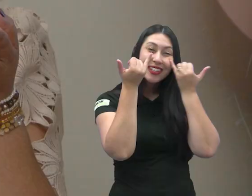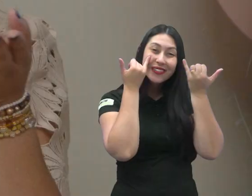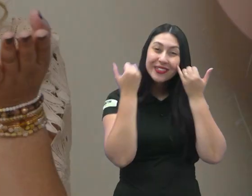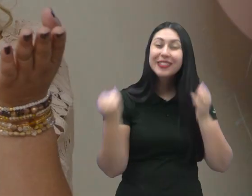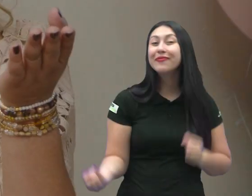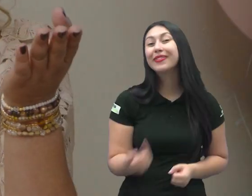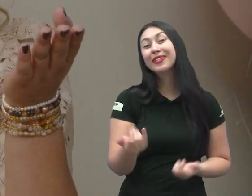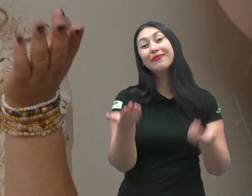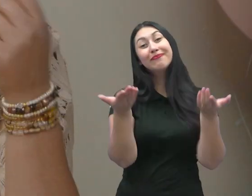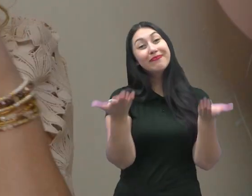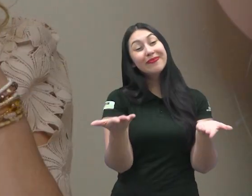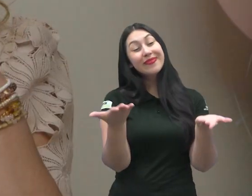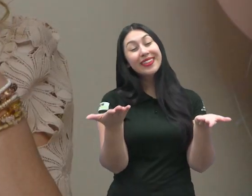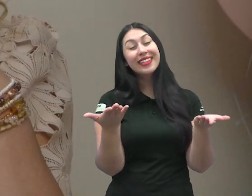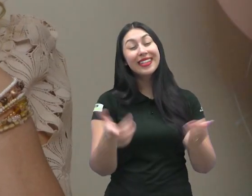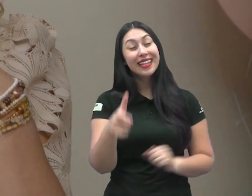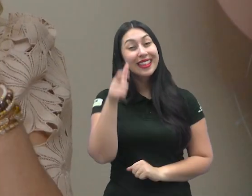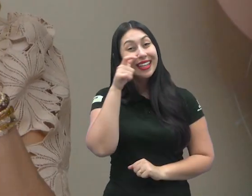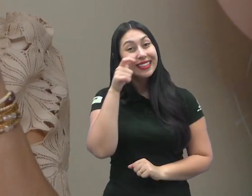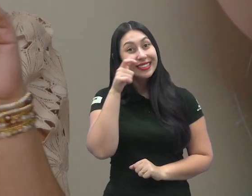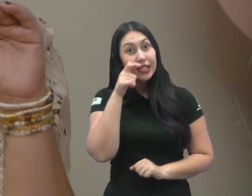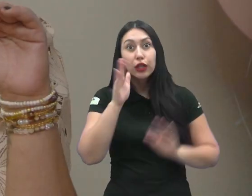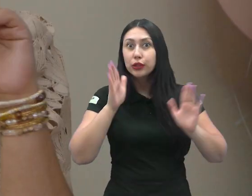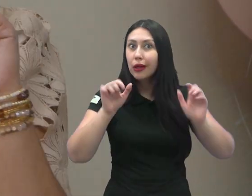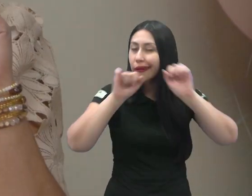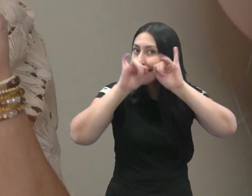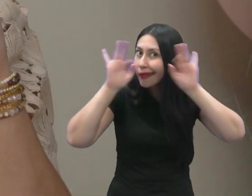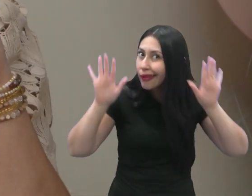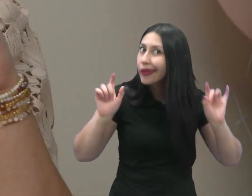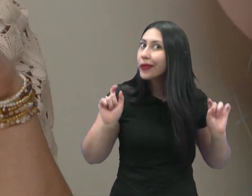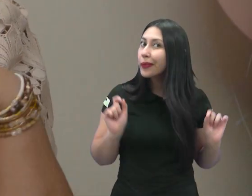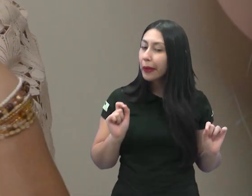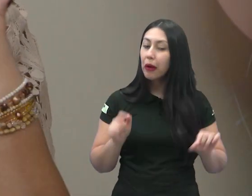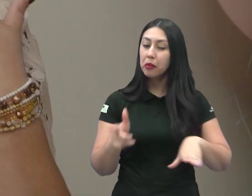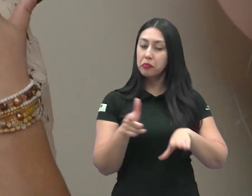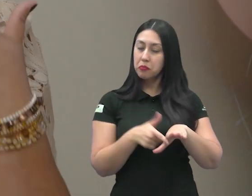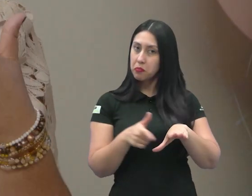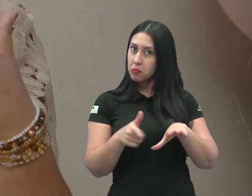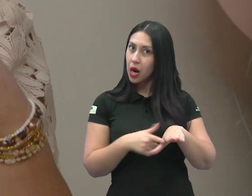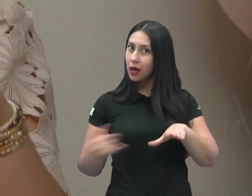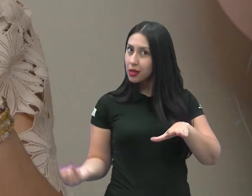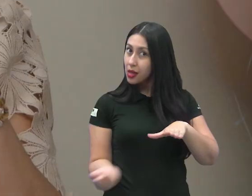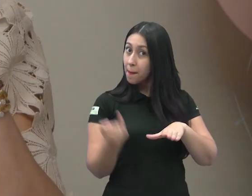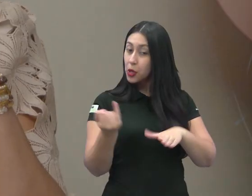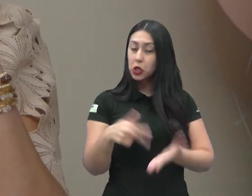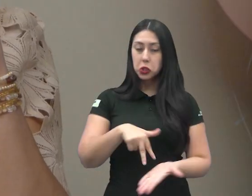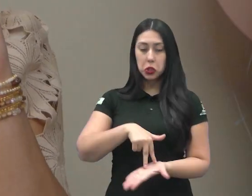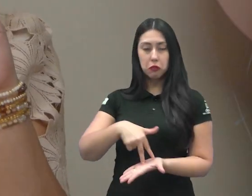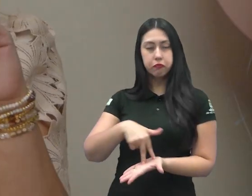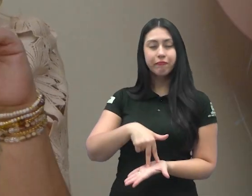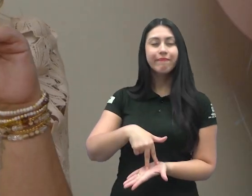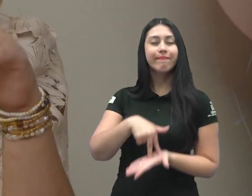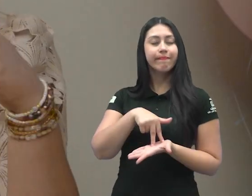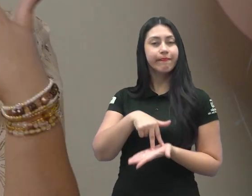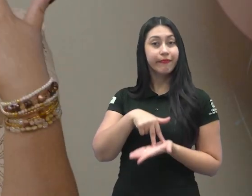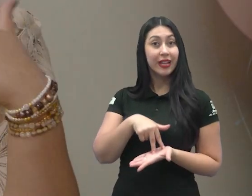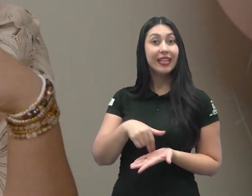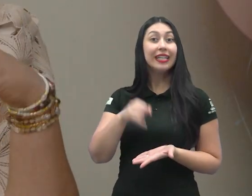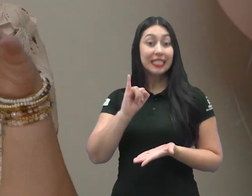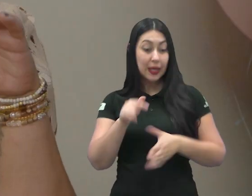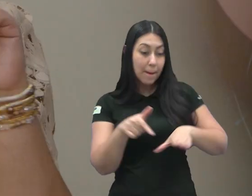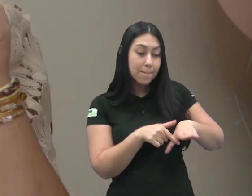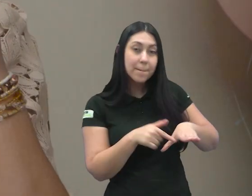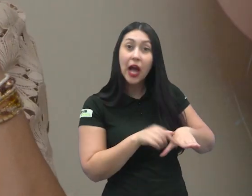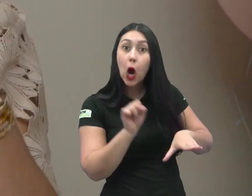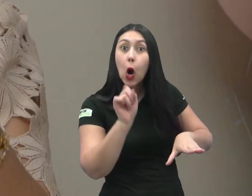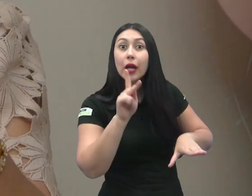E para vocês de casa, gente, ficou claro que os pés são a base do nosso equilíbrio. Quando eles estão bem, o corpo